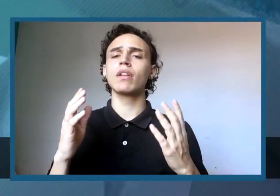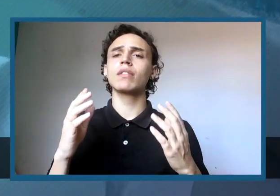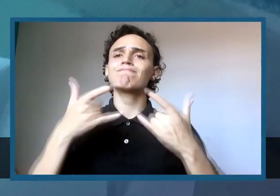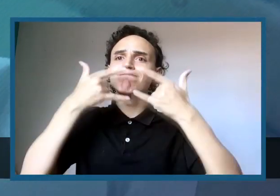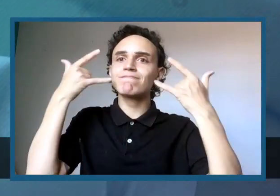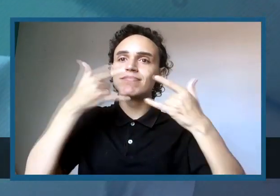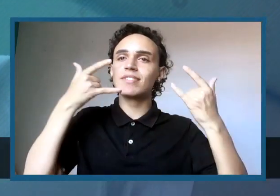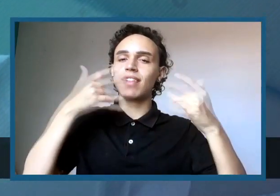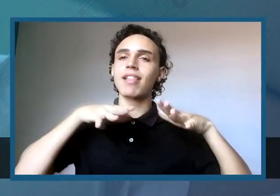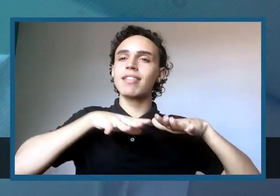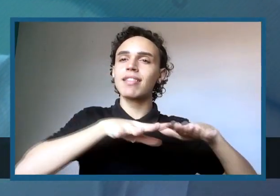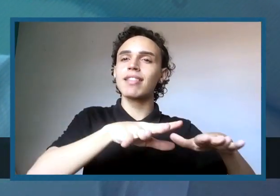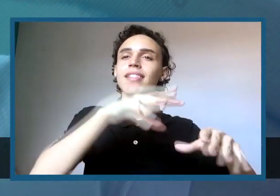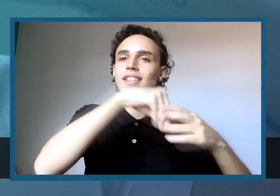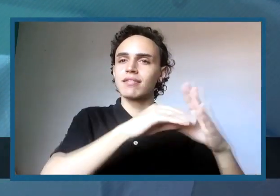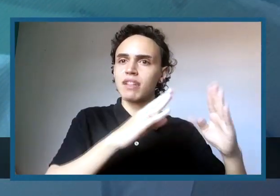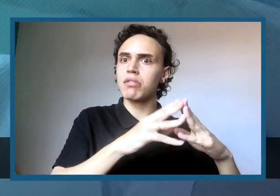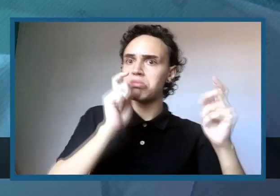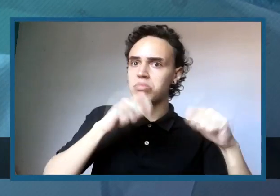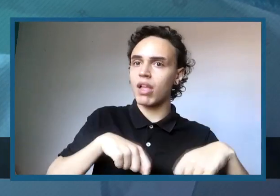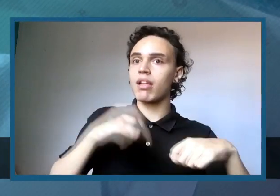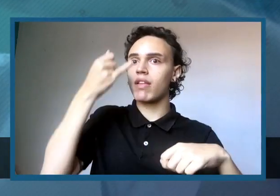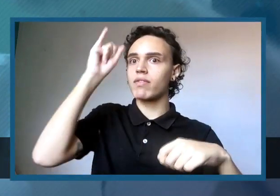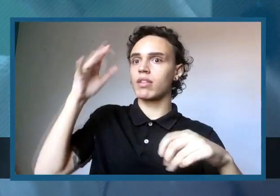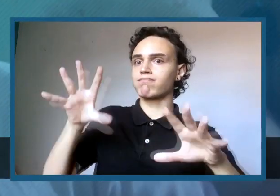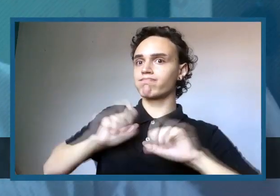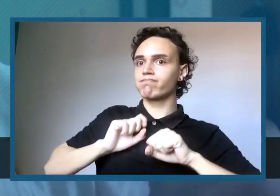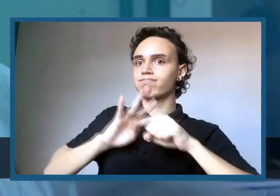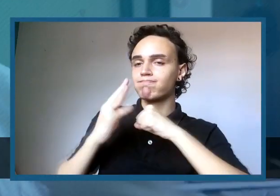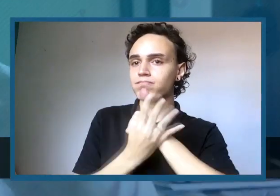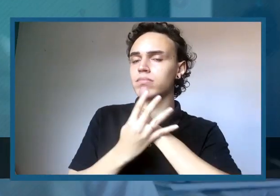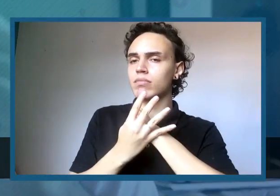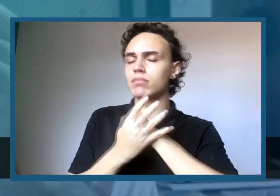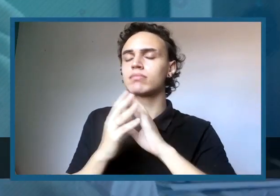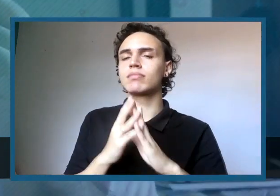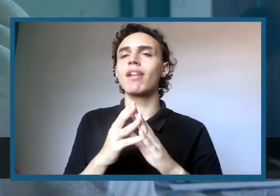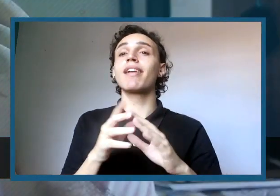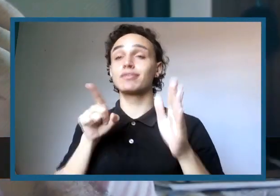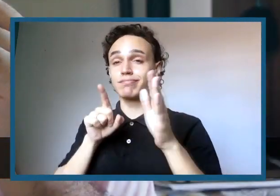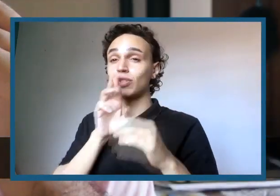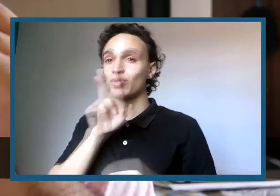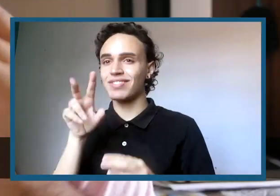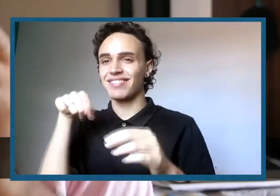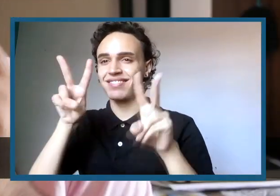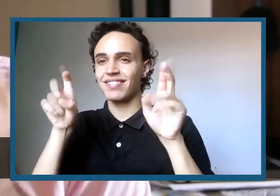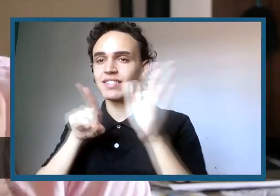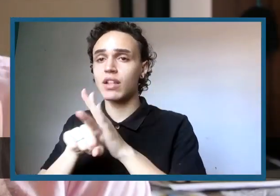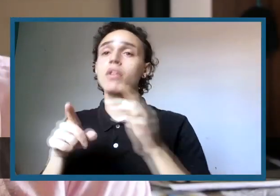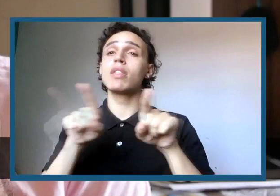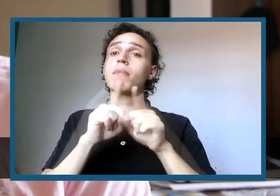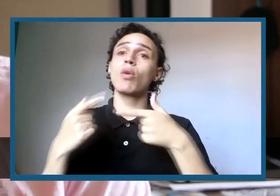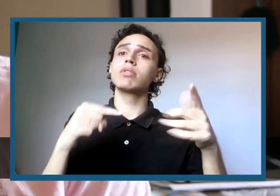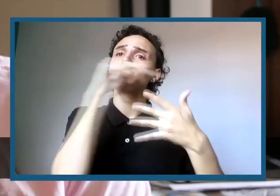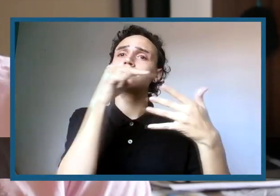Afinal, as máscaras caseiras são eficazes ou não na prevenção da Covid-19? Para responder essa e outras questões ligadas